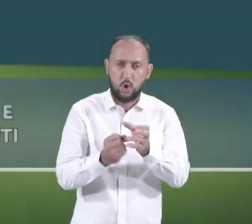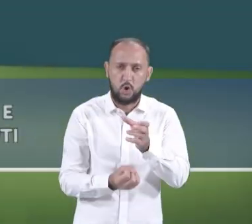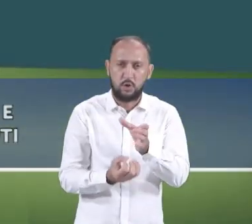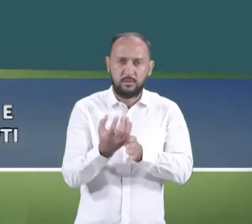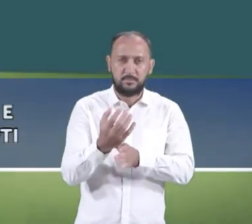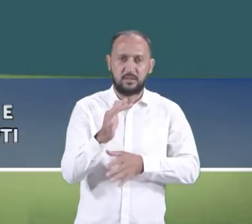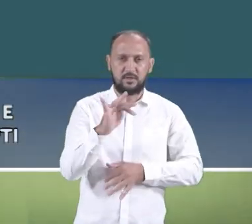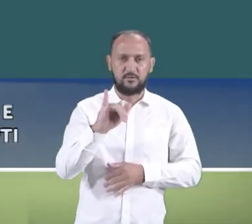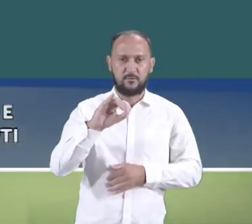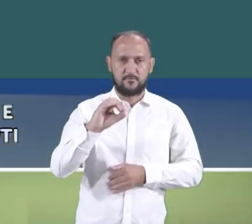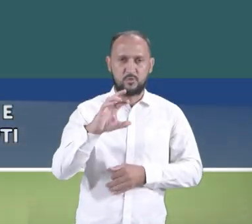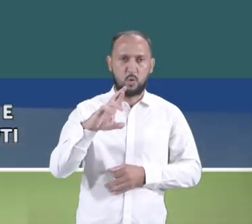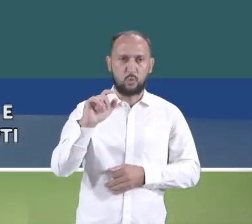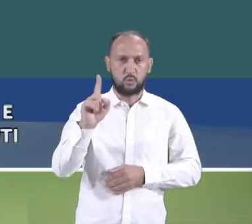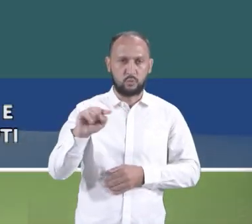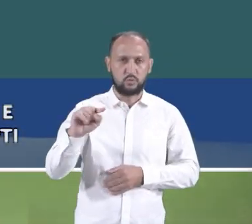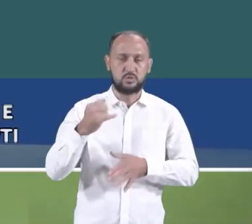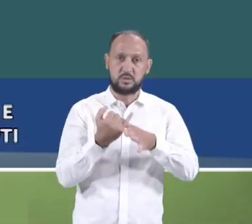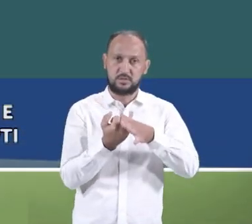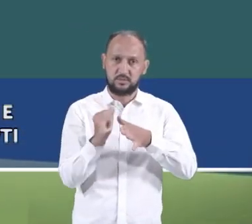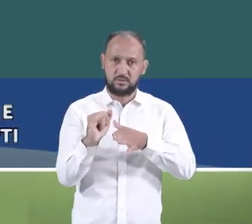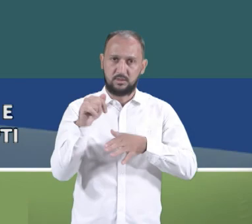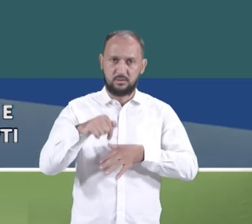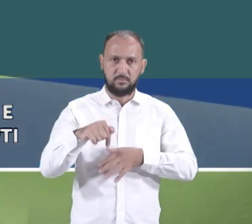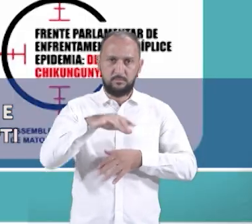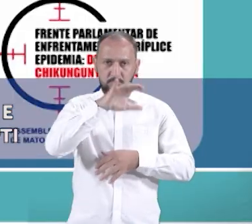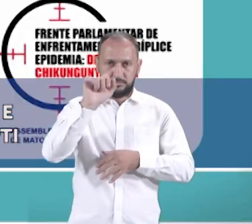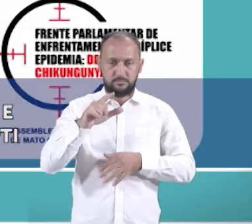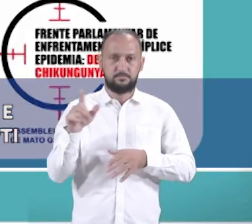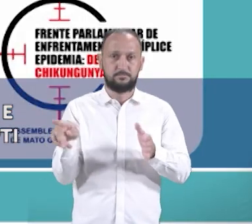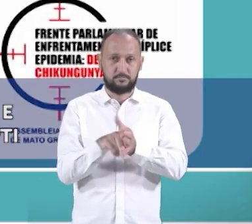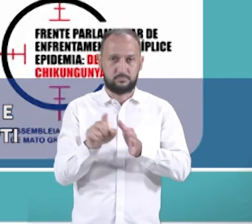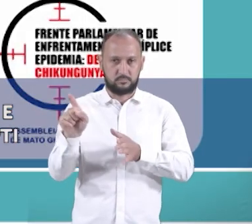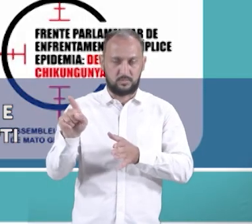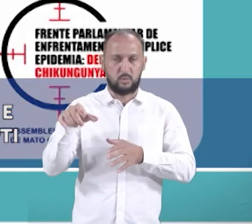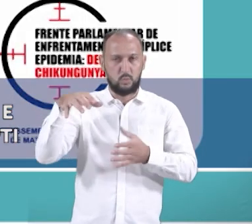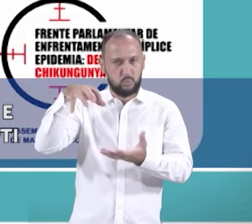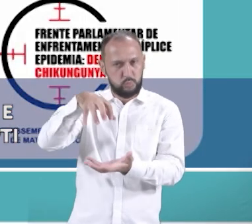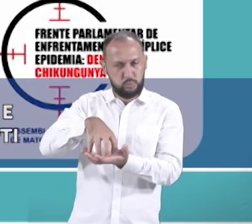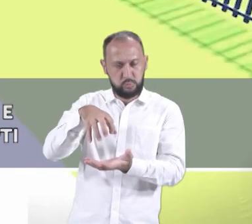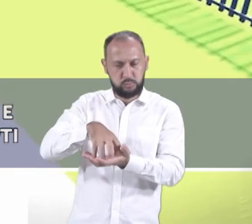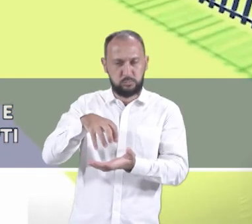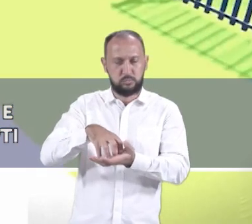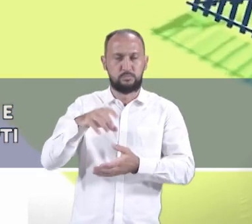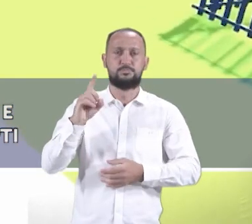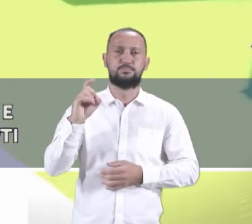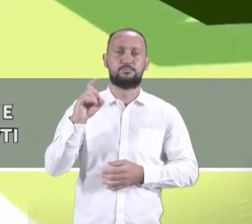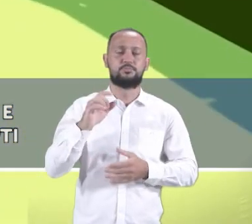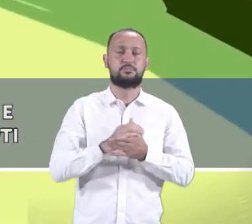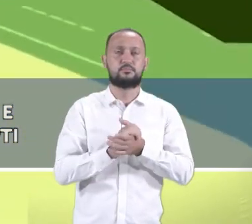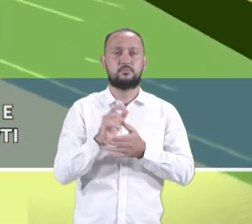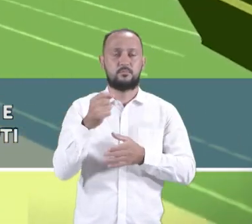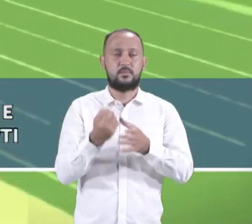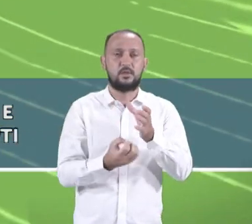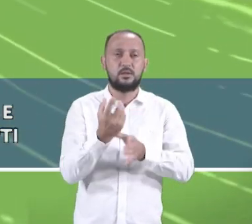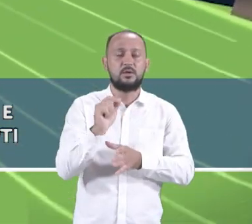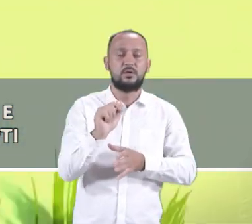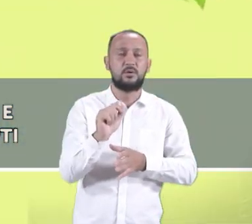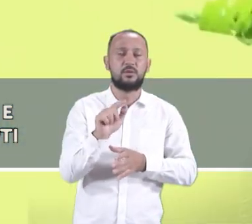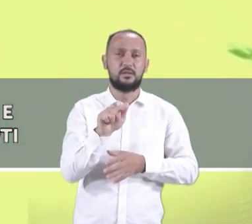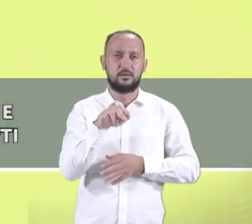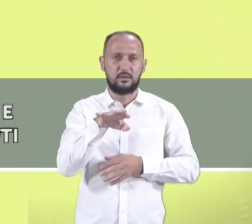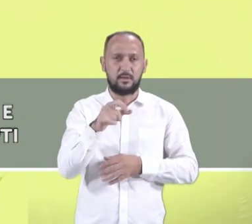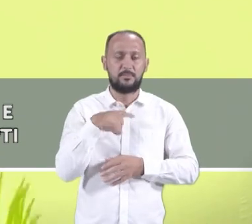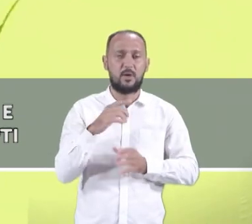Desenvolvido pela Fiocruz MS e o Instituto Federal de Mato Grosso do Sul, Campos de Dourados, o game educativo Neighbor Hero, que